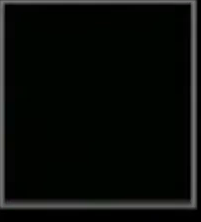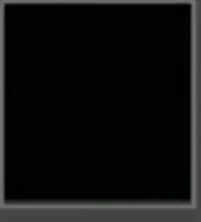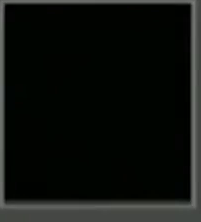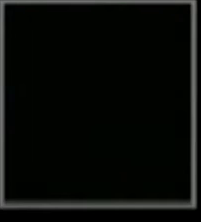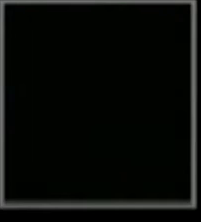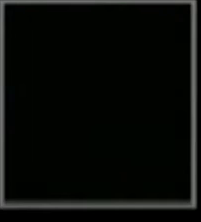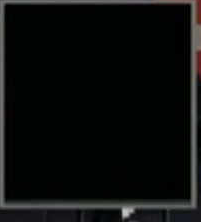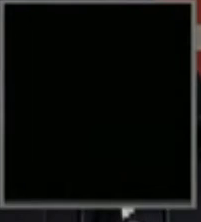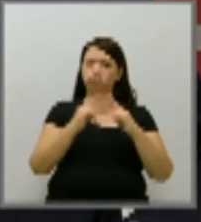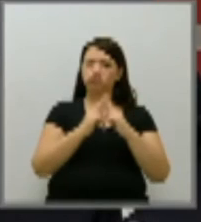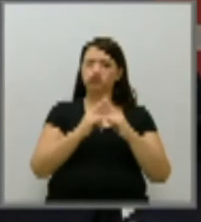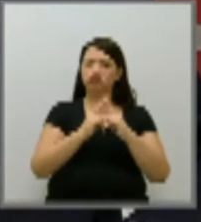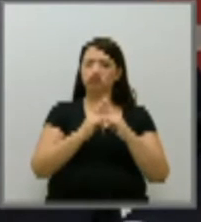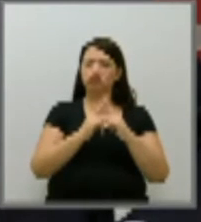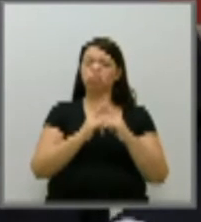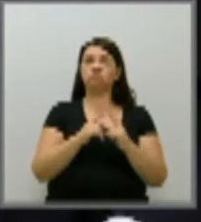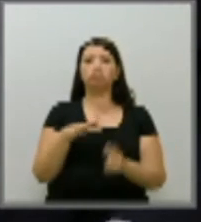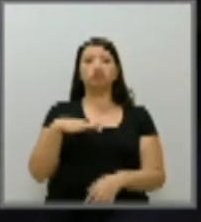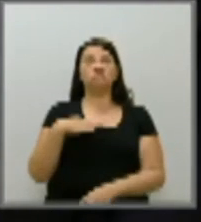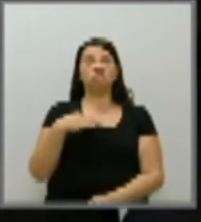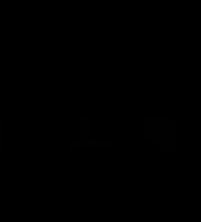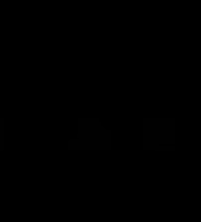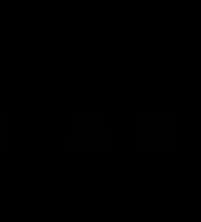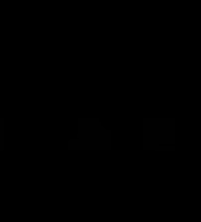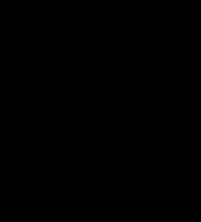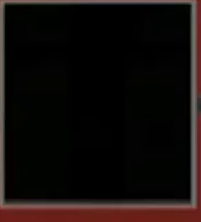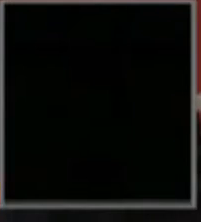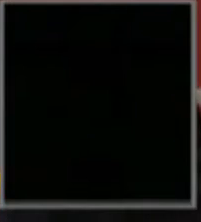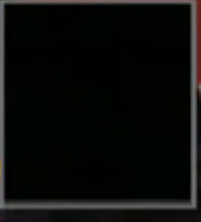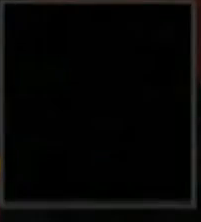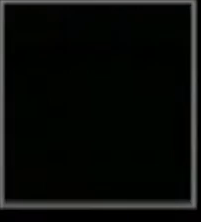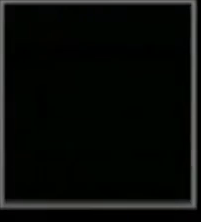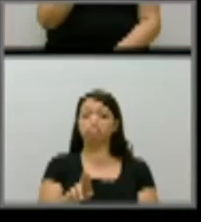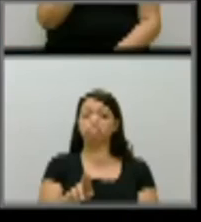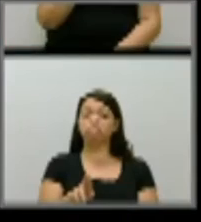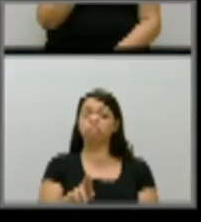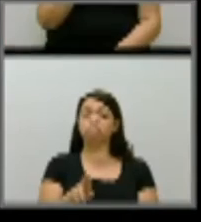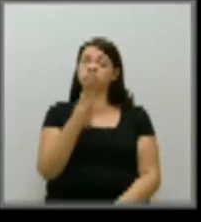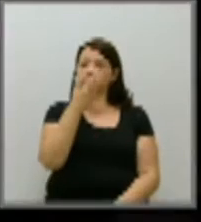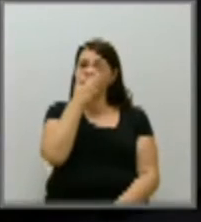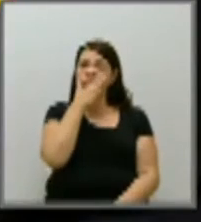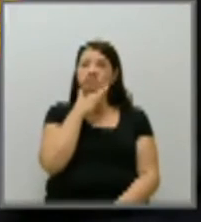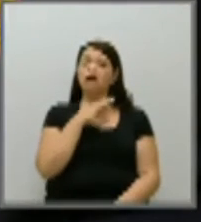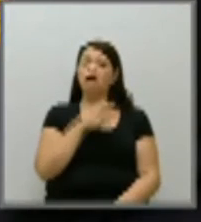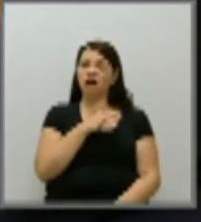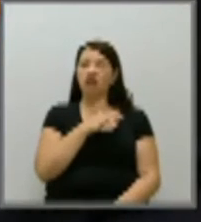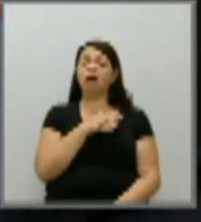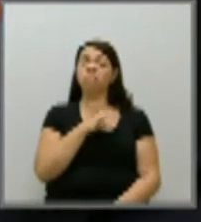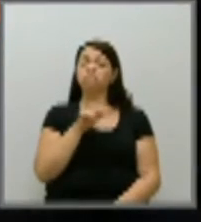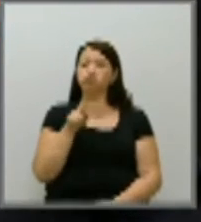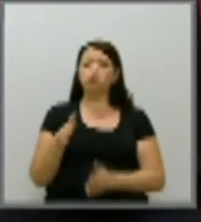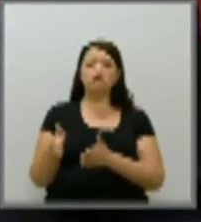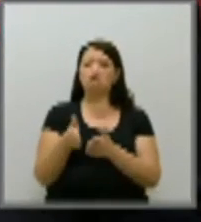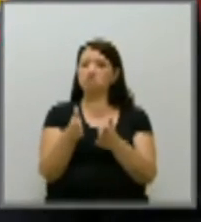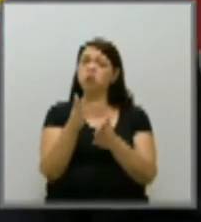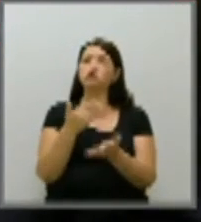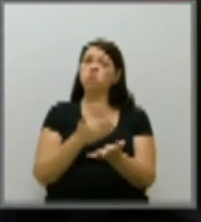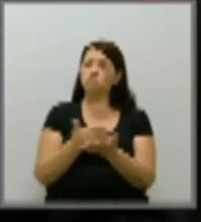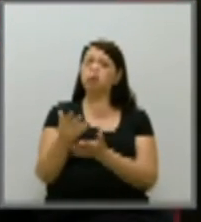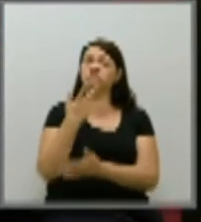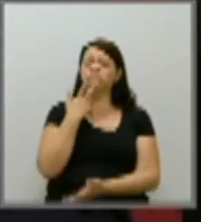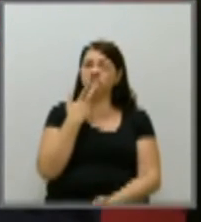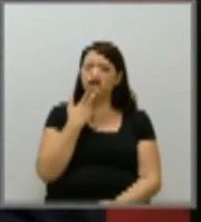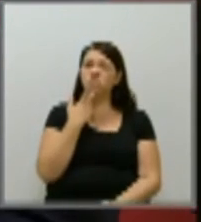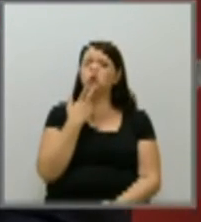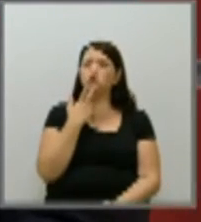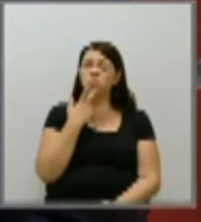instituição. Candidato Walter, um minuto. Eu acho que o caminho é esse mesmo que tu começa a traçar, Rosane,